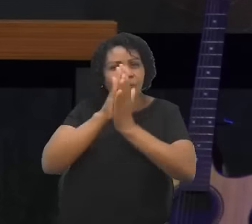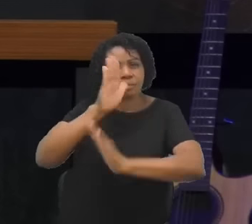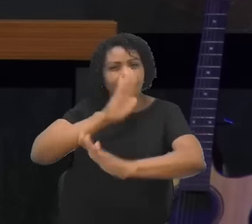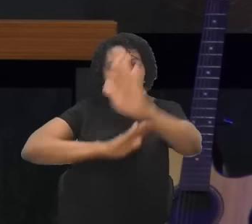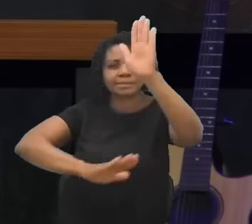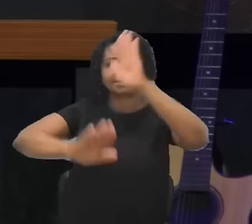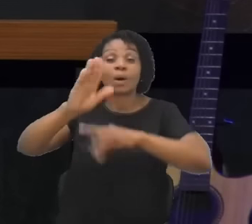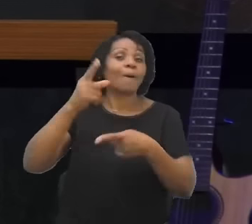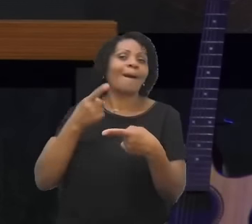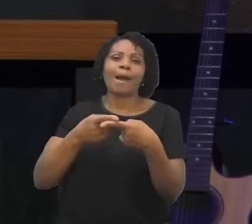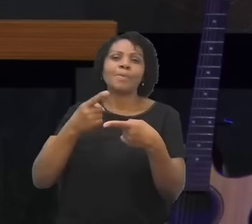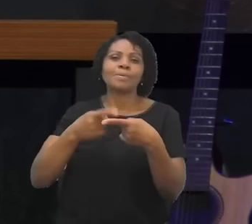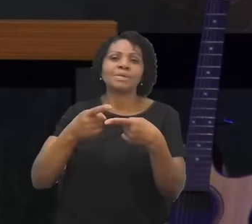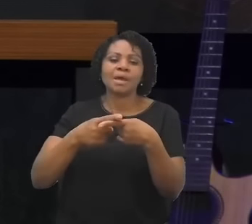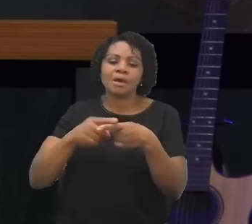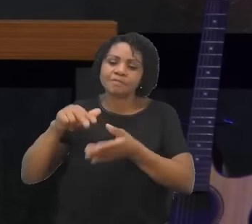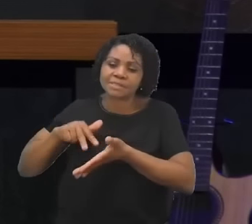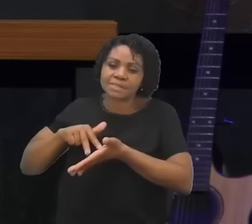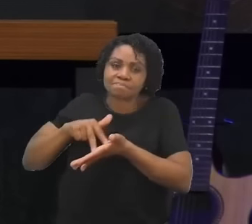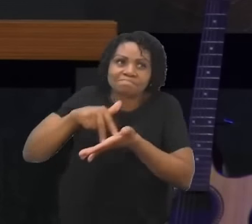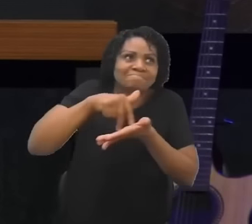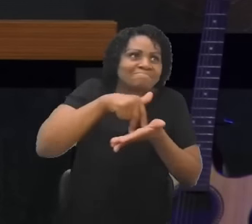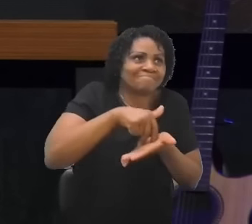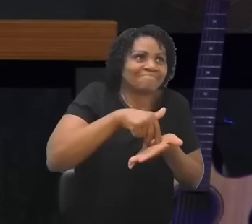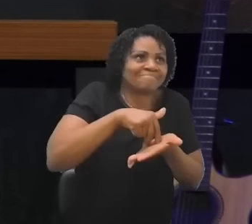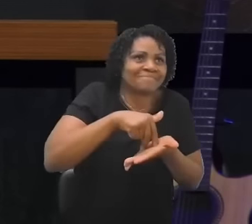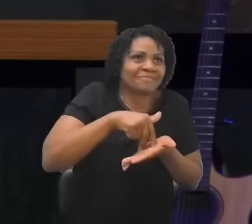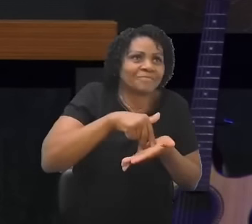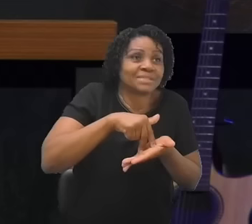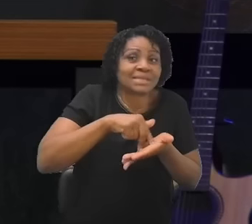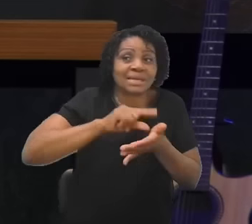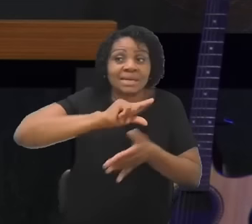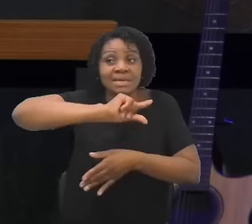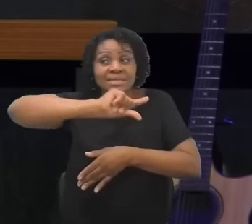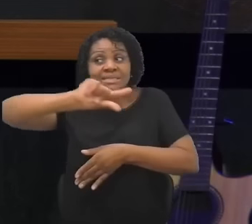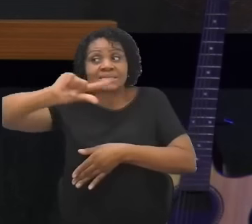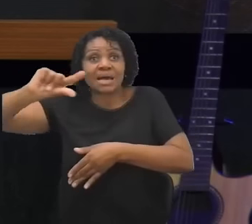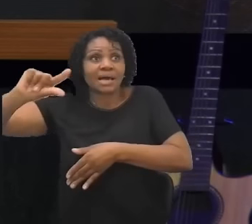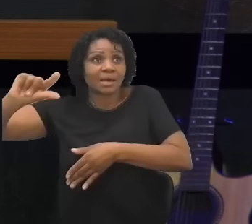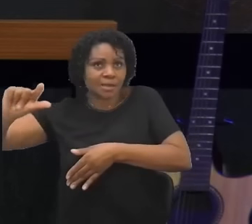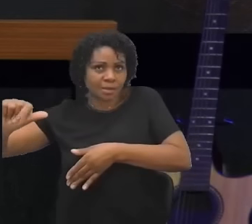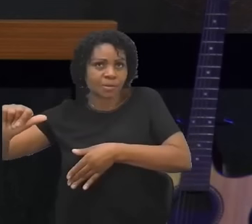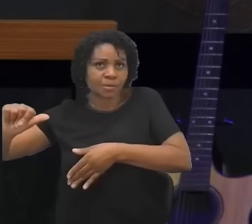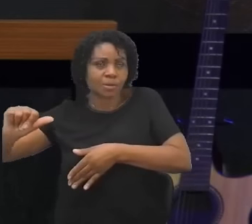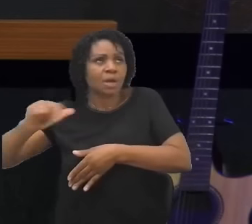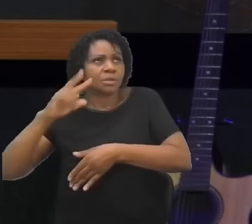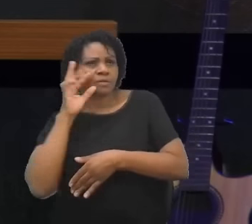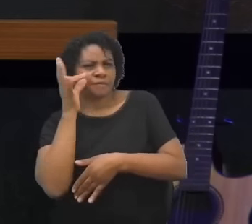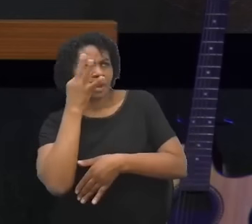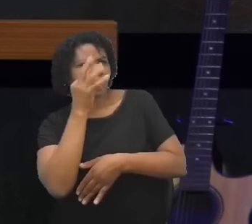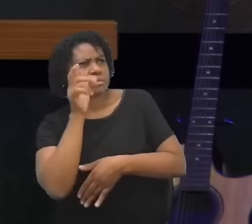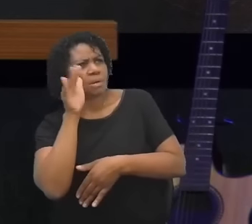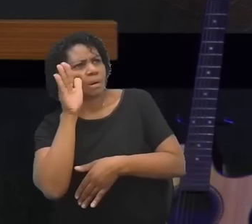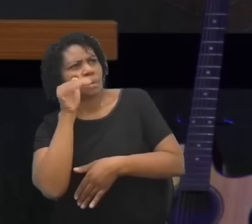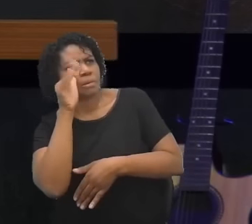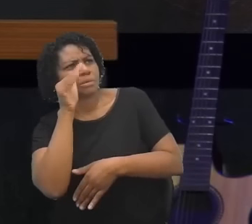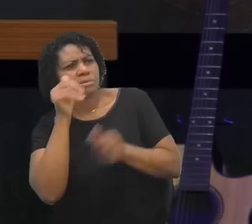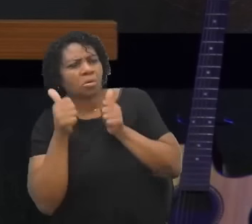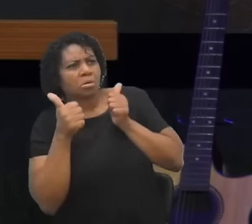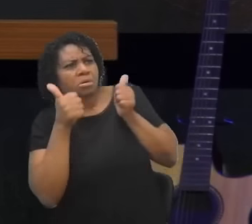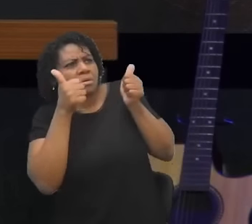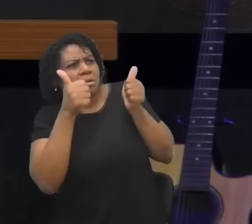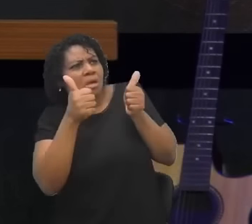adoração, é porque você deu um passinho a mais. Você saiu simplesmente do fato de ser um espectador. Está tudo